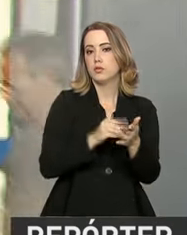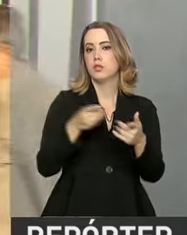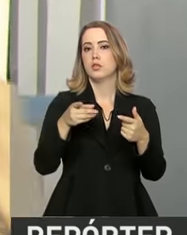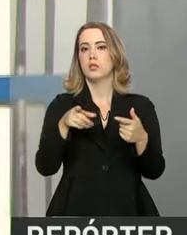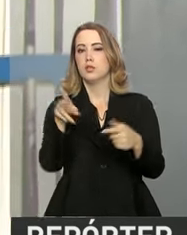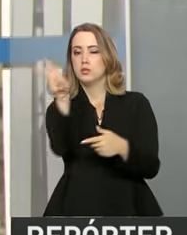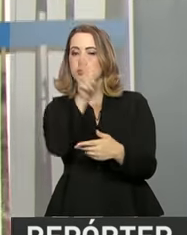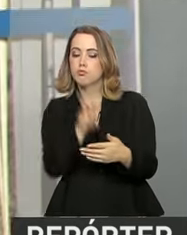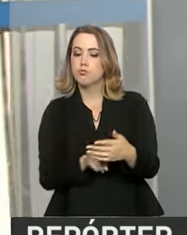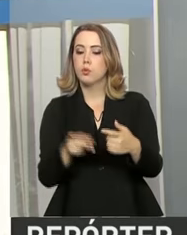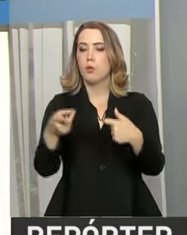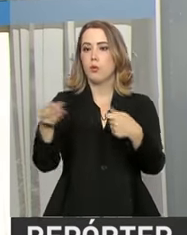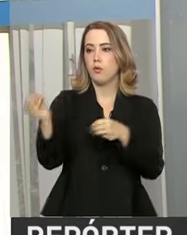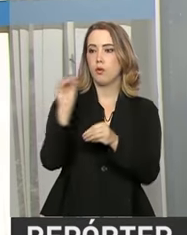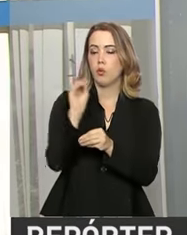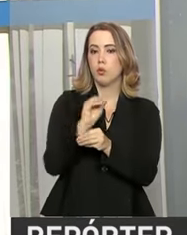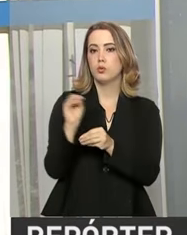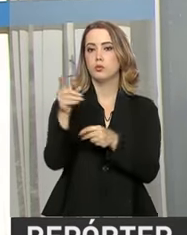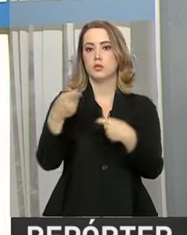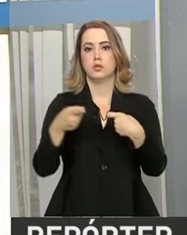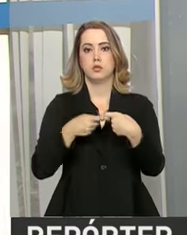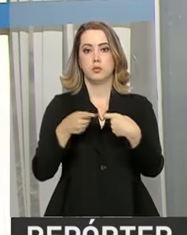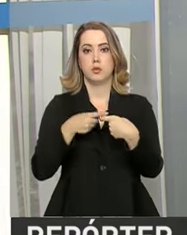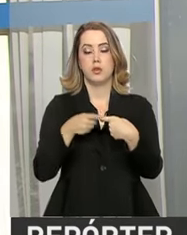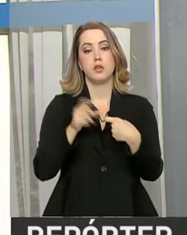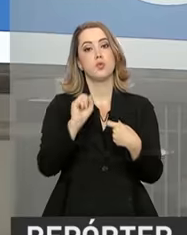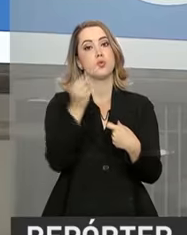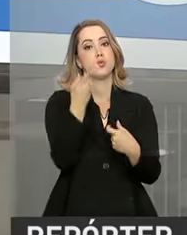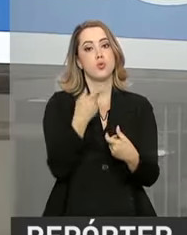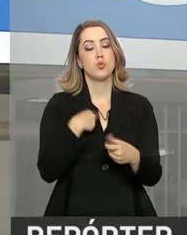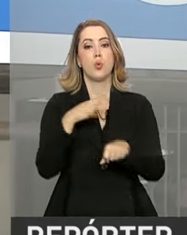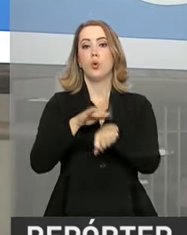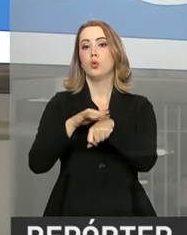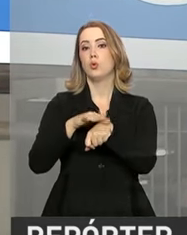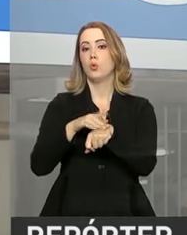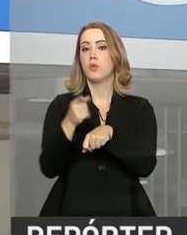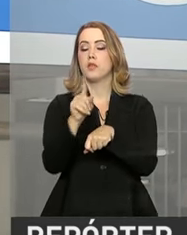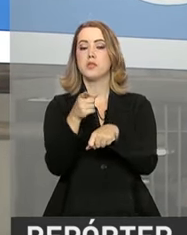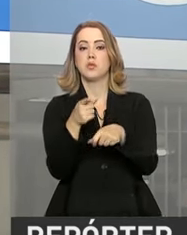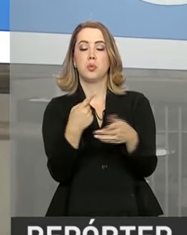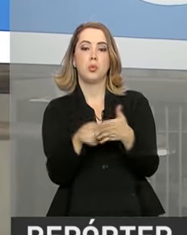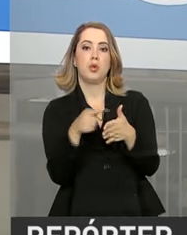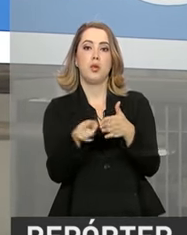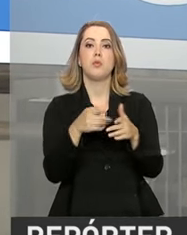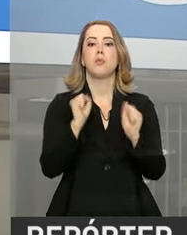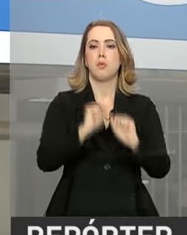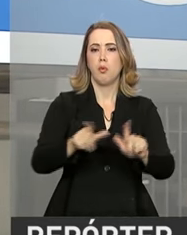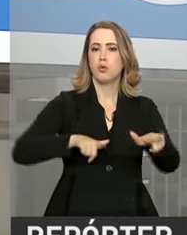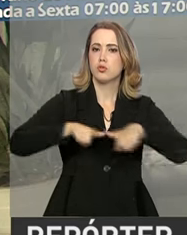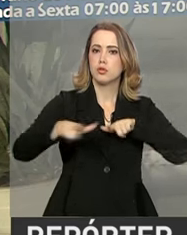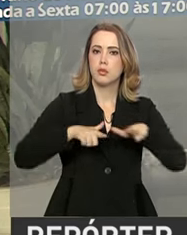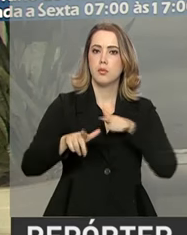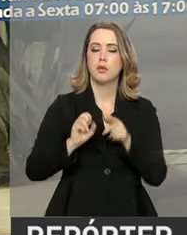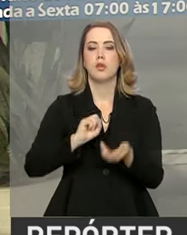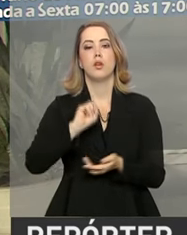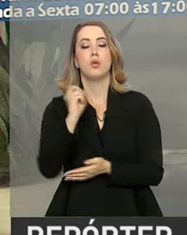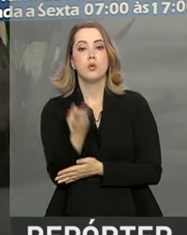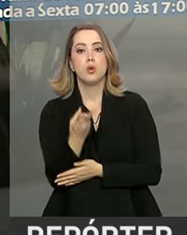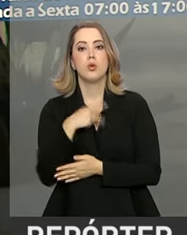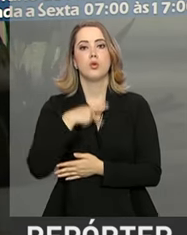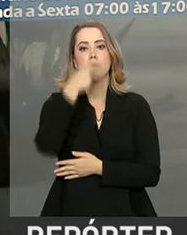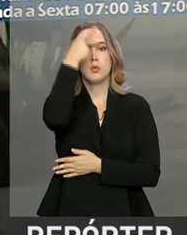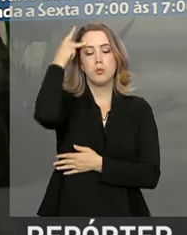ah diagnosticados com doenças que não geram incapacidade e outros 77.000 benefícios foram pagos assegurados